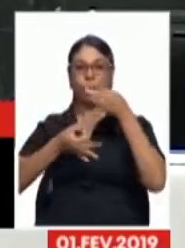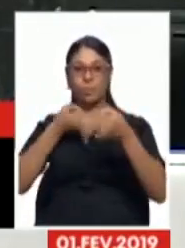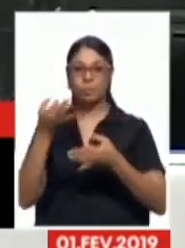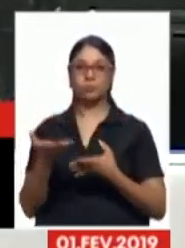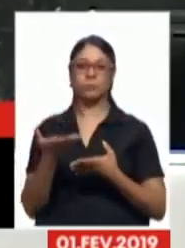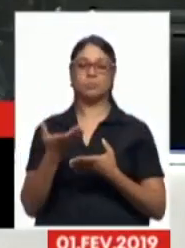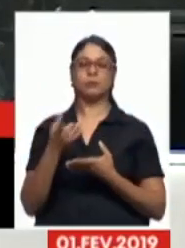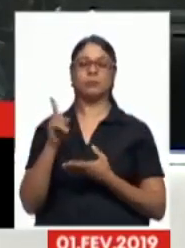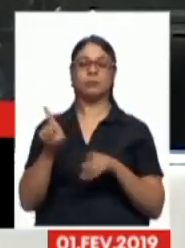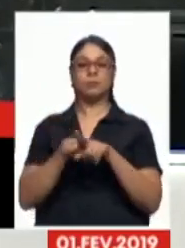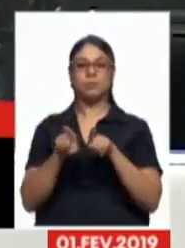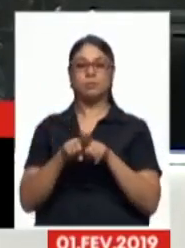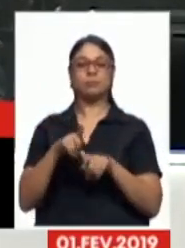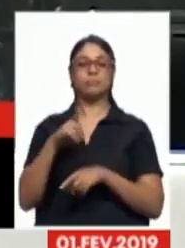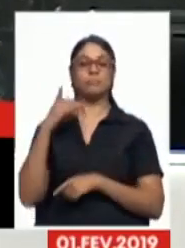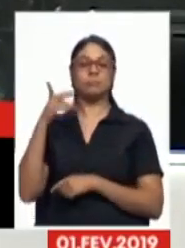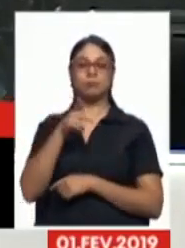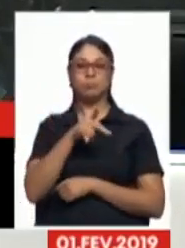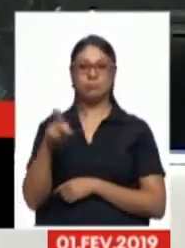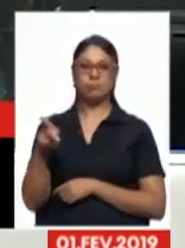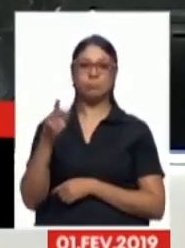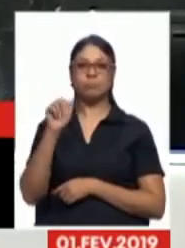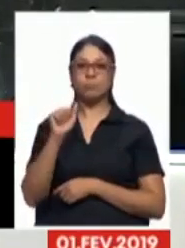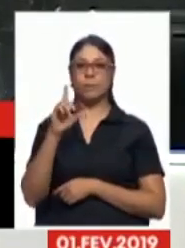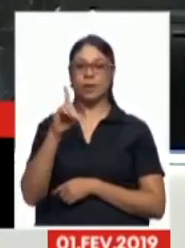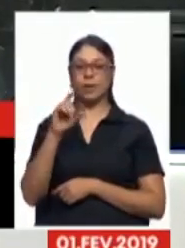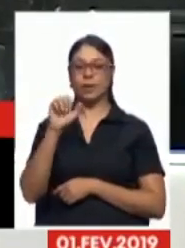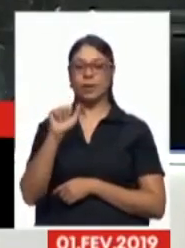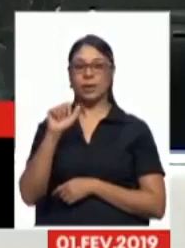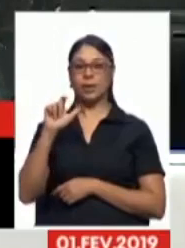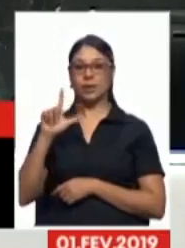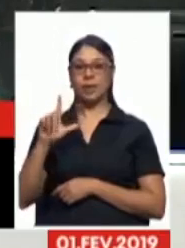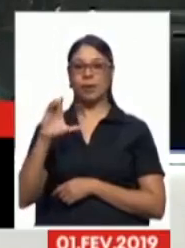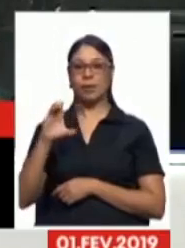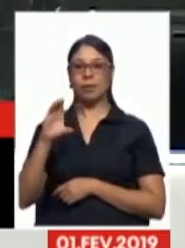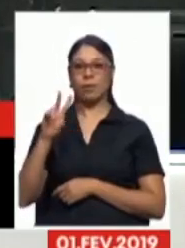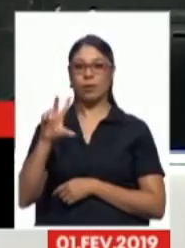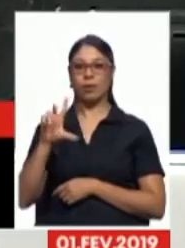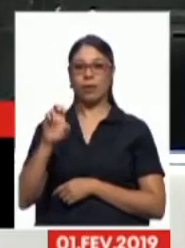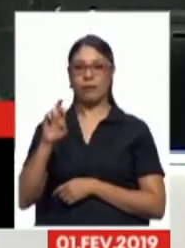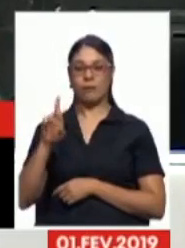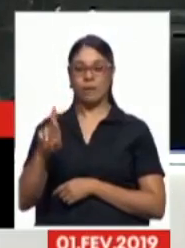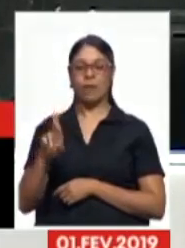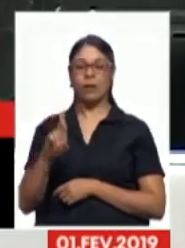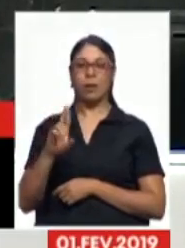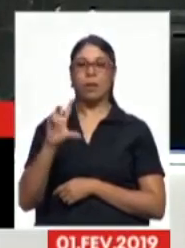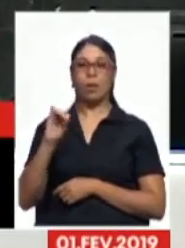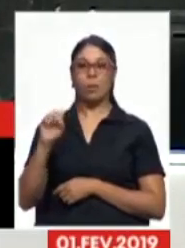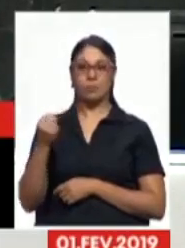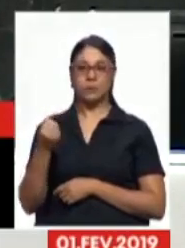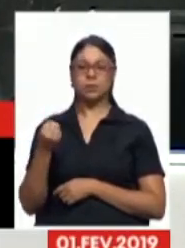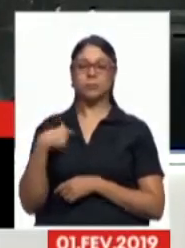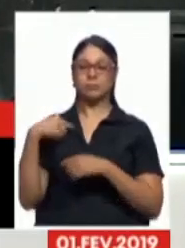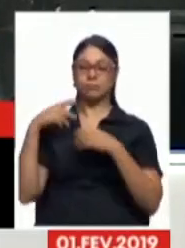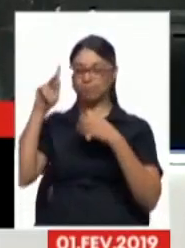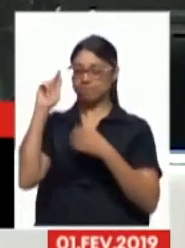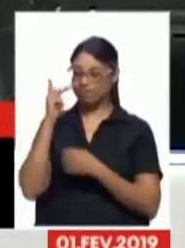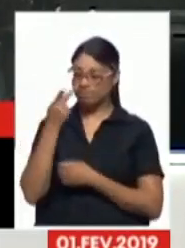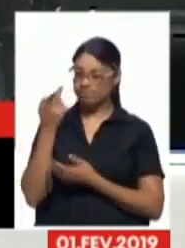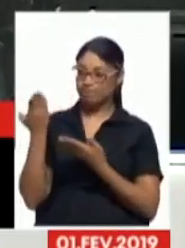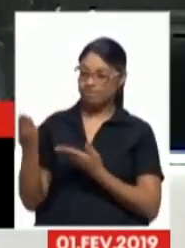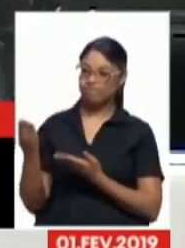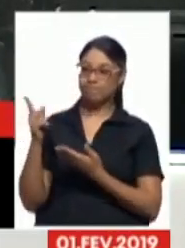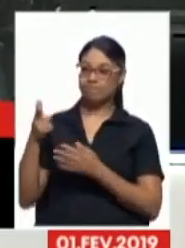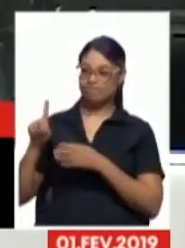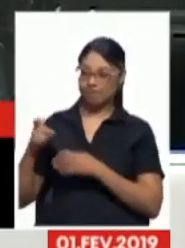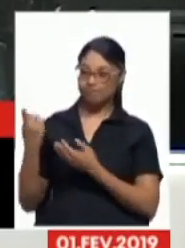Adalclever Lopes, das mãos de quem recebo a presidência da Assembleia, meu reconhecimento pelo